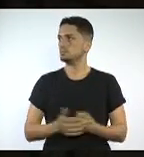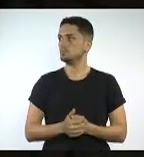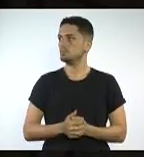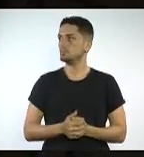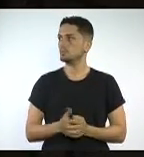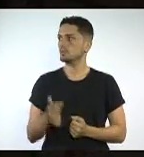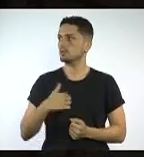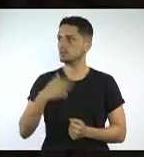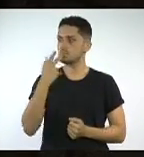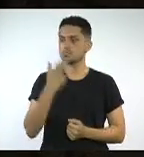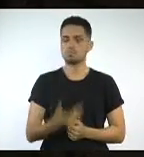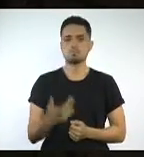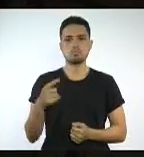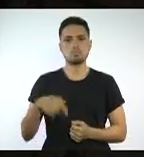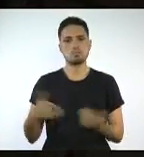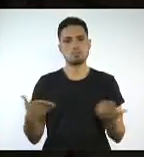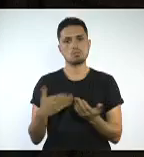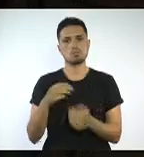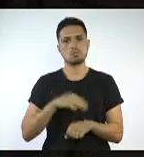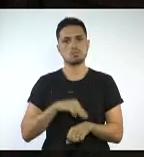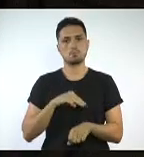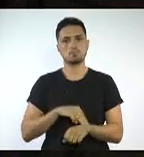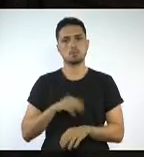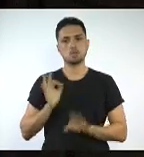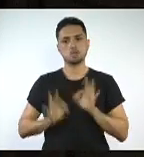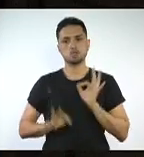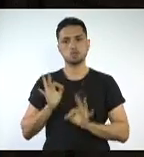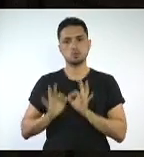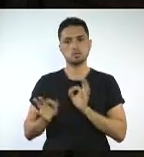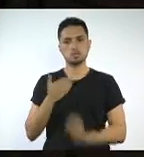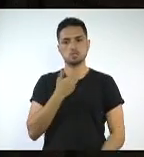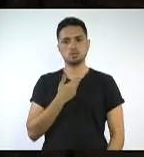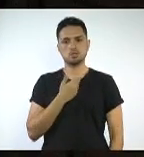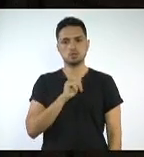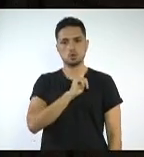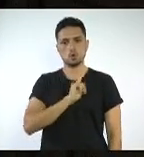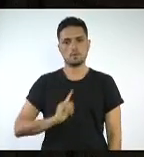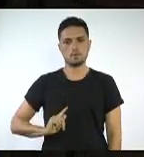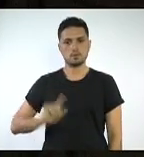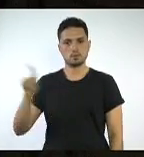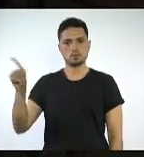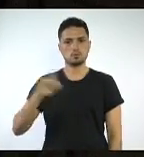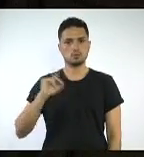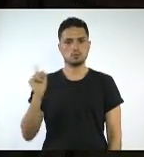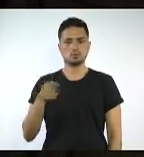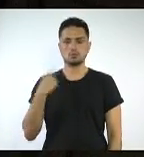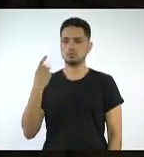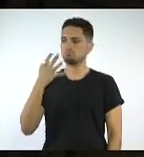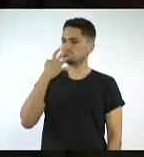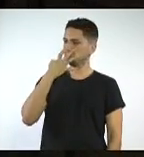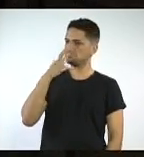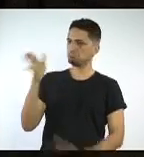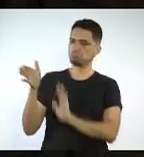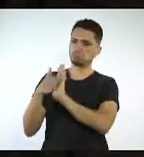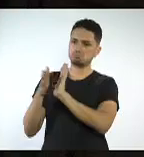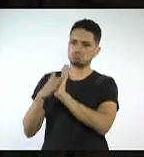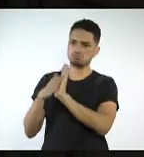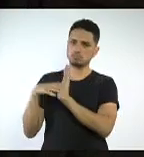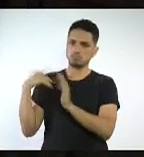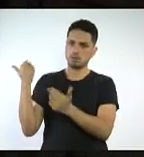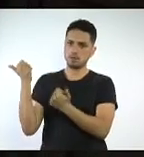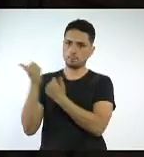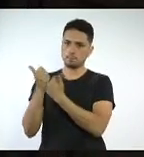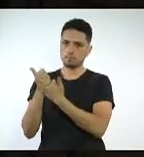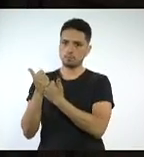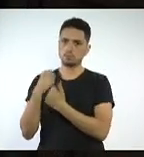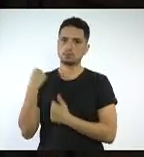eu digo, neste momento, o juiz governador tem todo o nosso apreço, tem todo o nosso apoio,